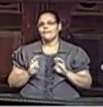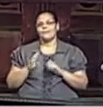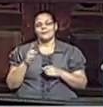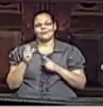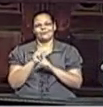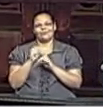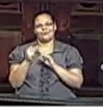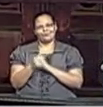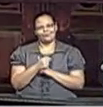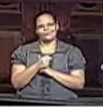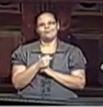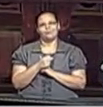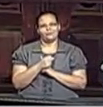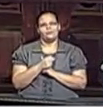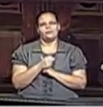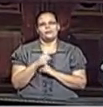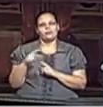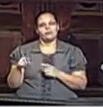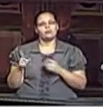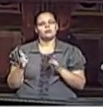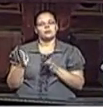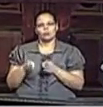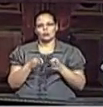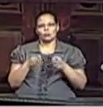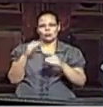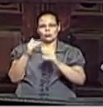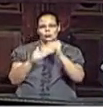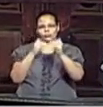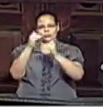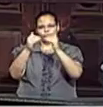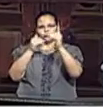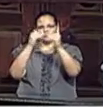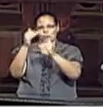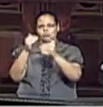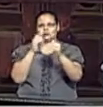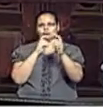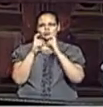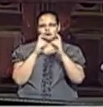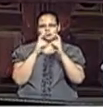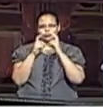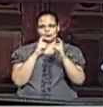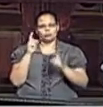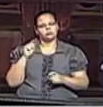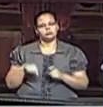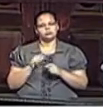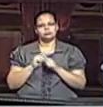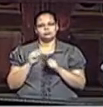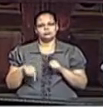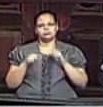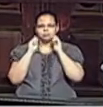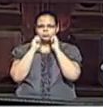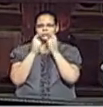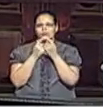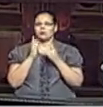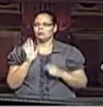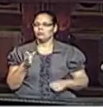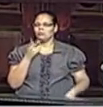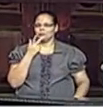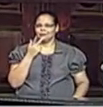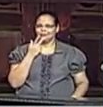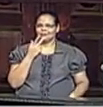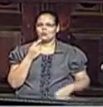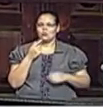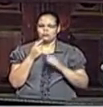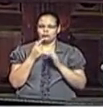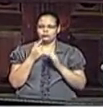a sociedade e para a condução desse processo de discussão que se faz aqui nessa casa. Eu já disse por mais